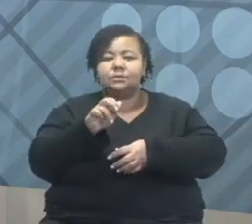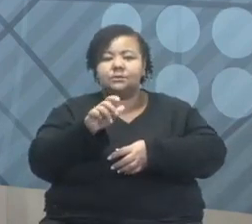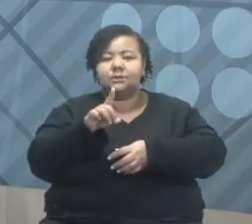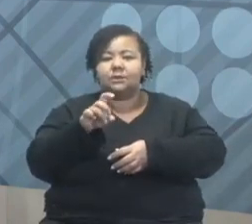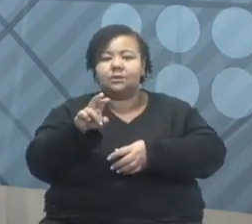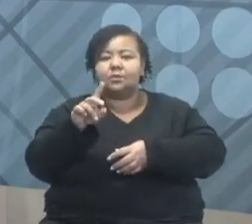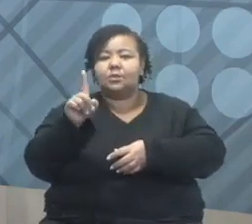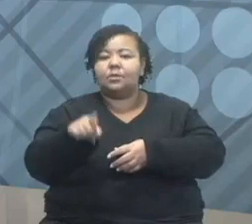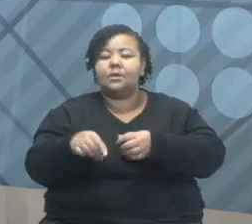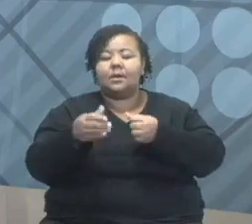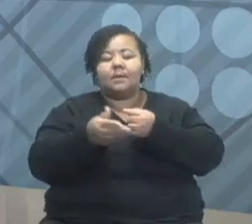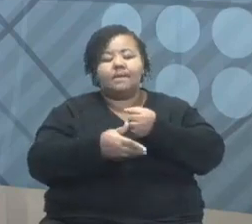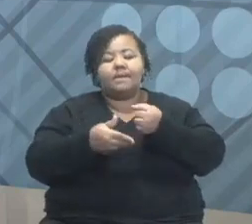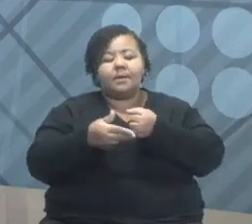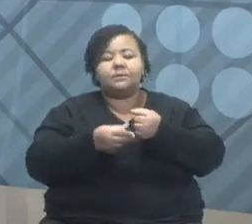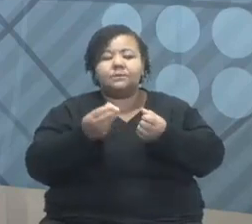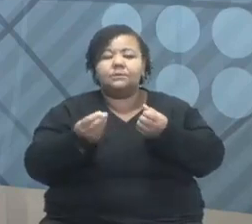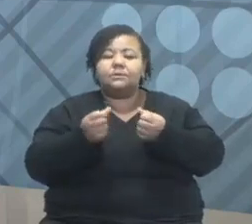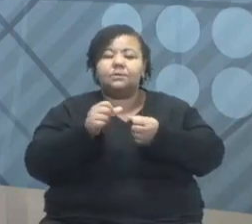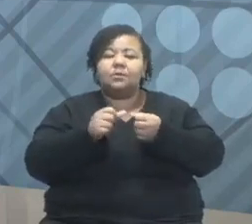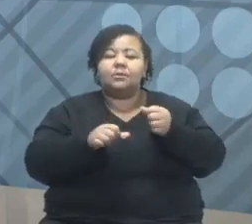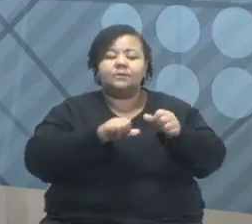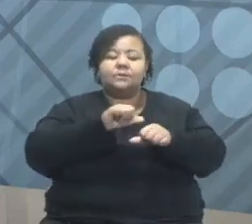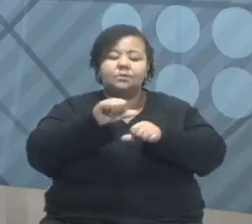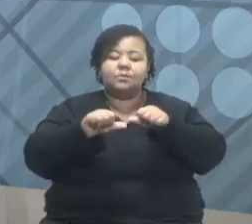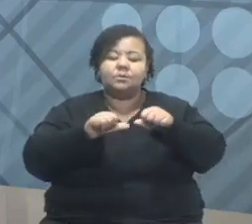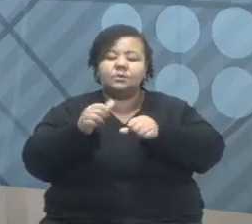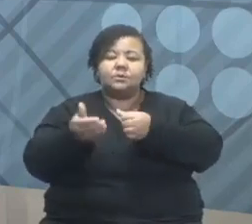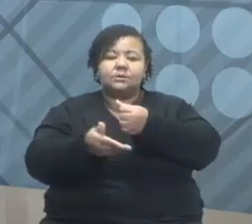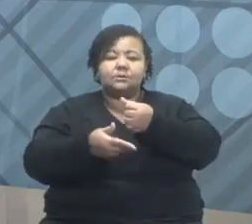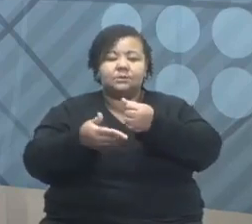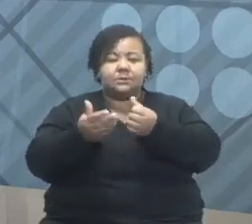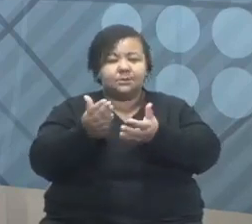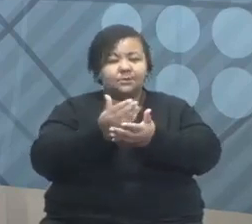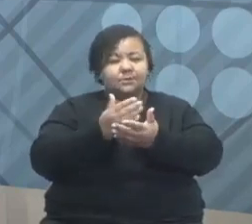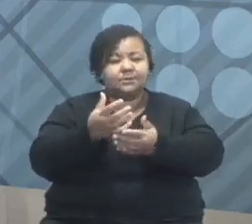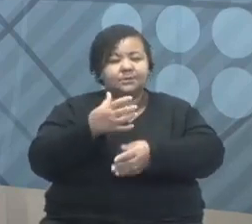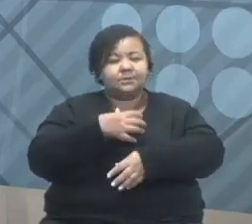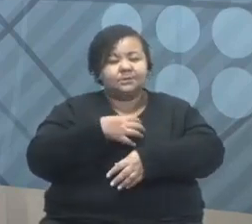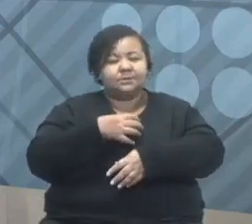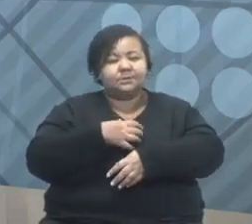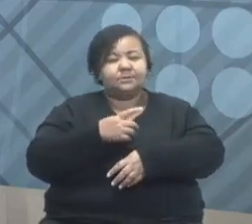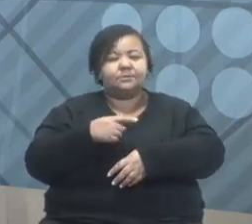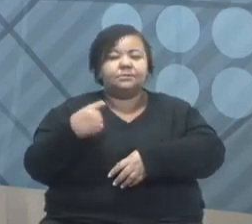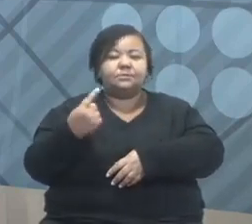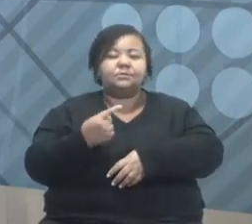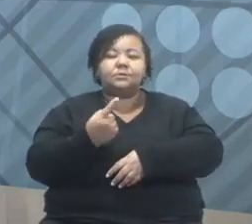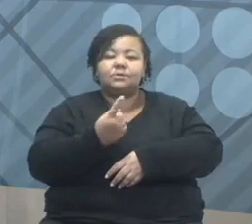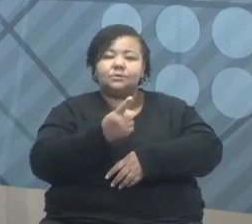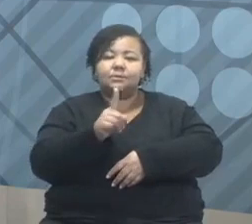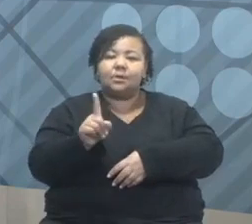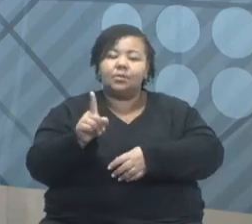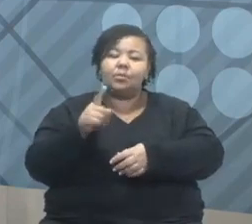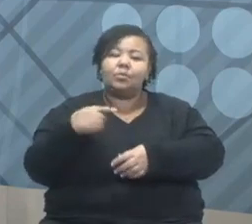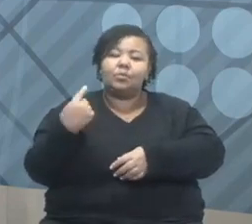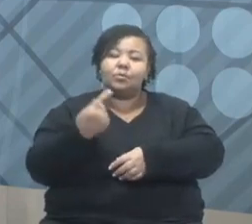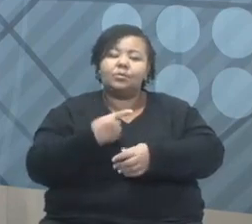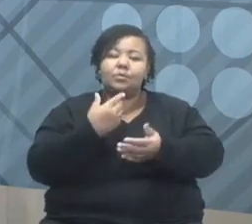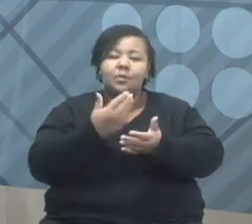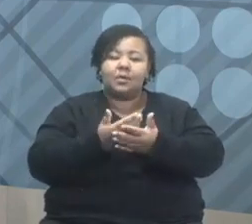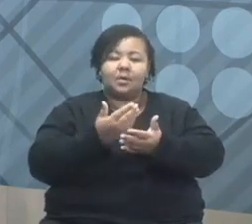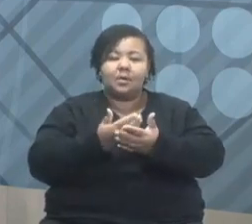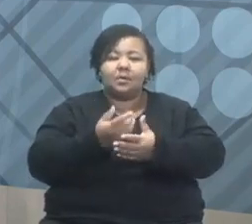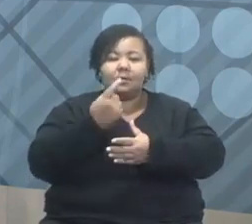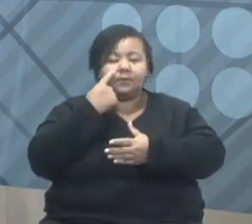uma base e também como realizar a mudança de base em algumas situações. Estamos caminhando para o final da nossa aula, então